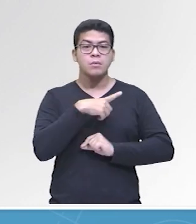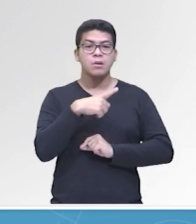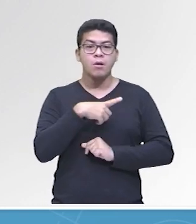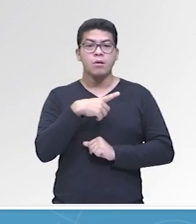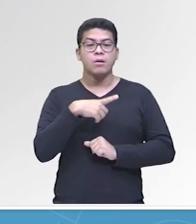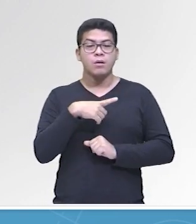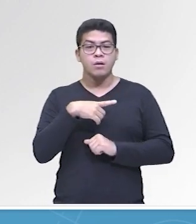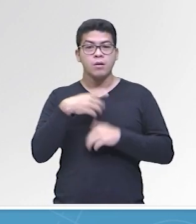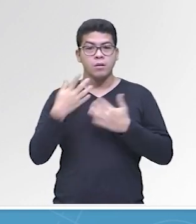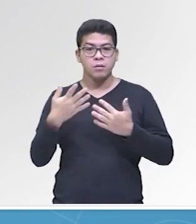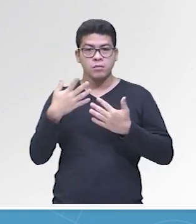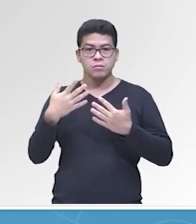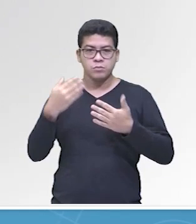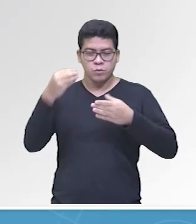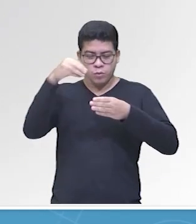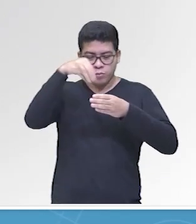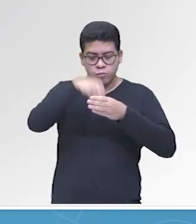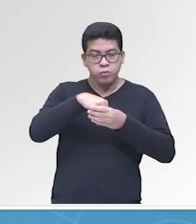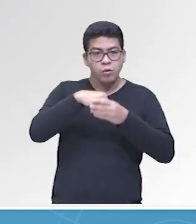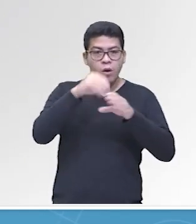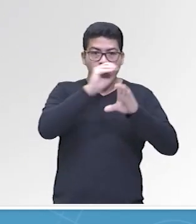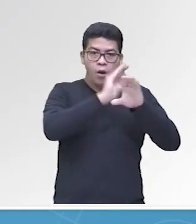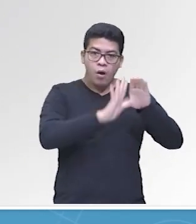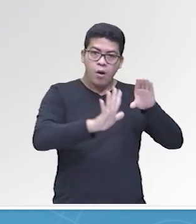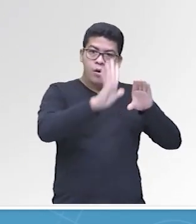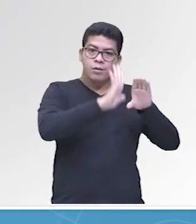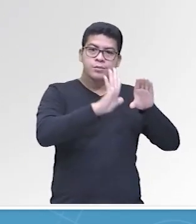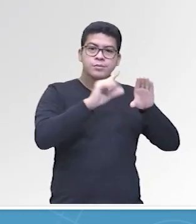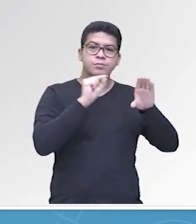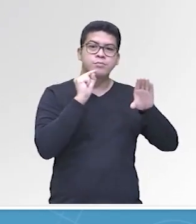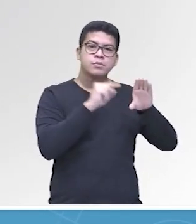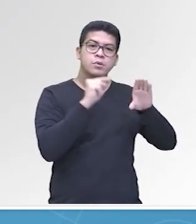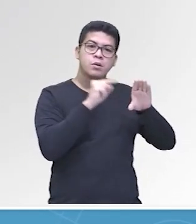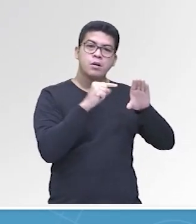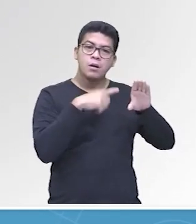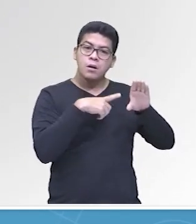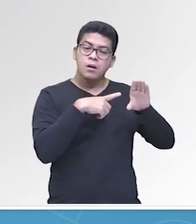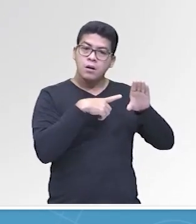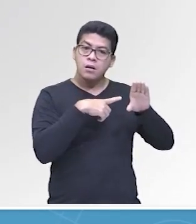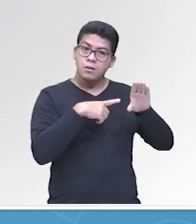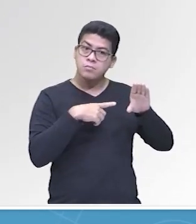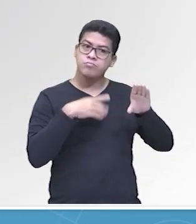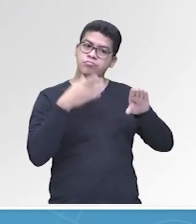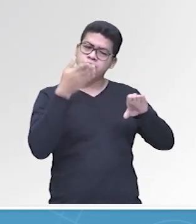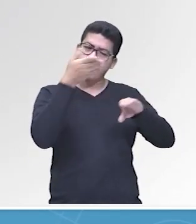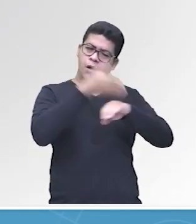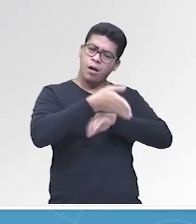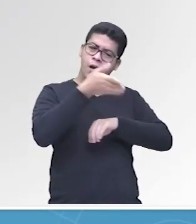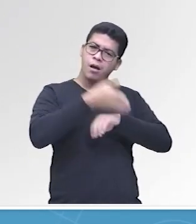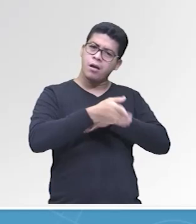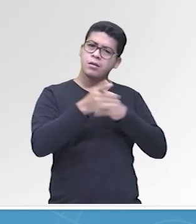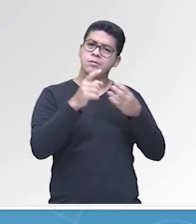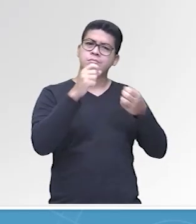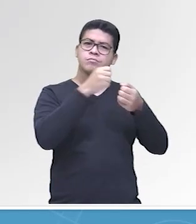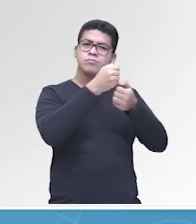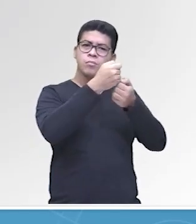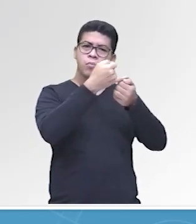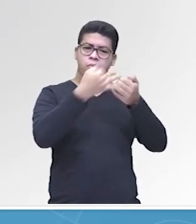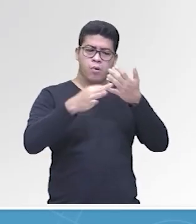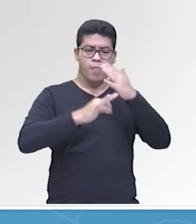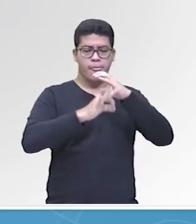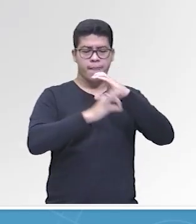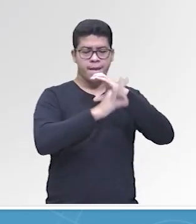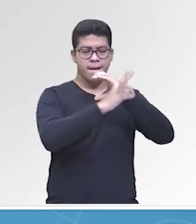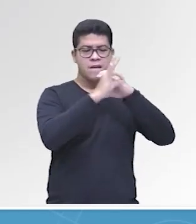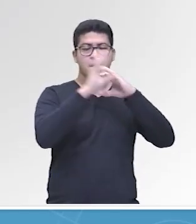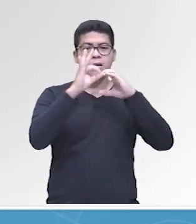citoplasma, submerso ali, no citoplasma, nós temos estruturas denominadas organelas